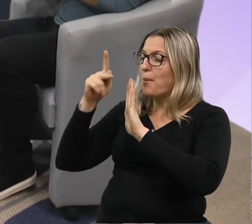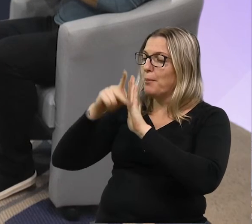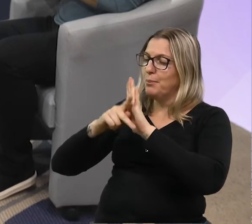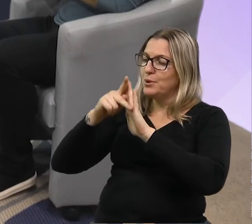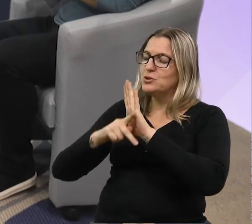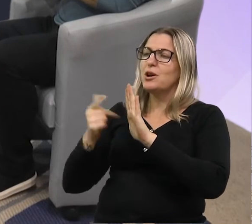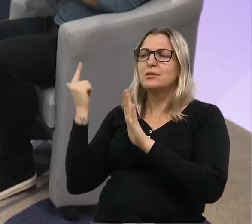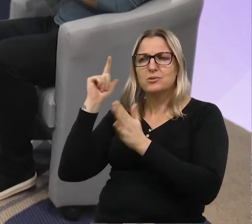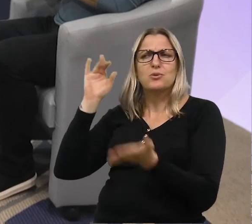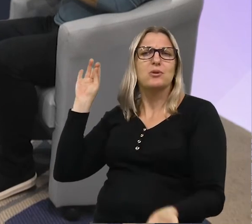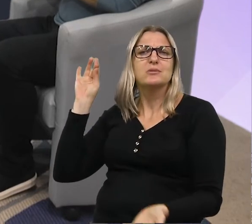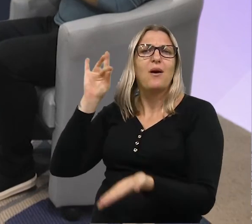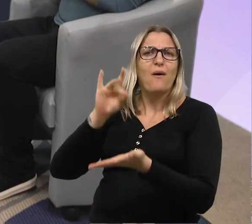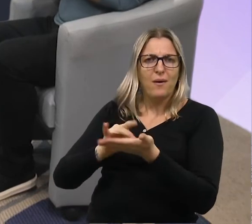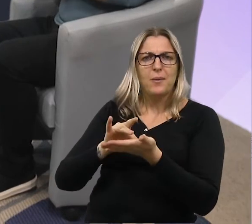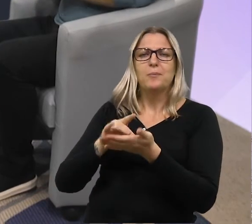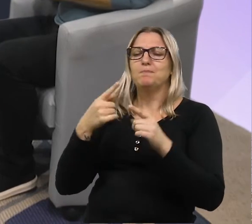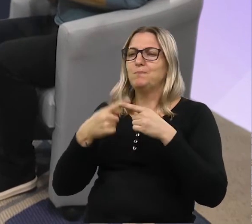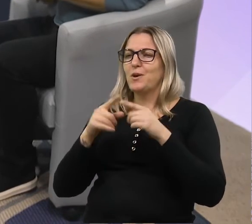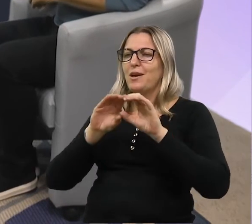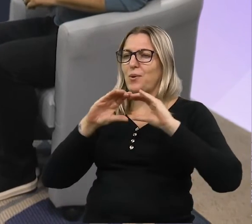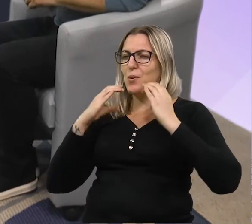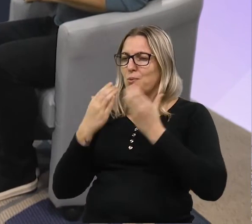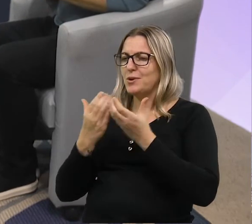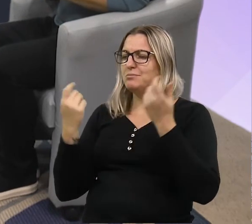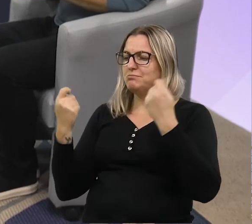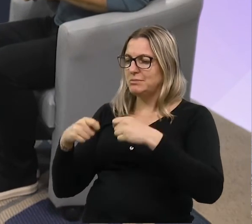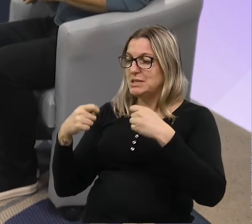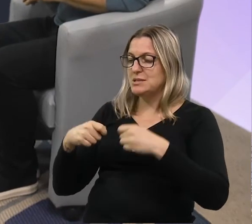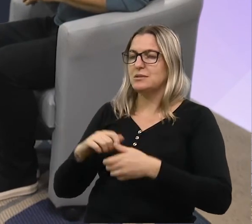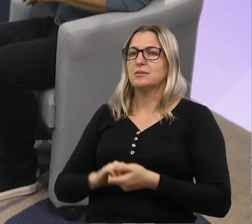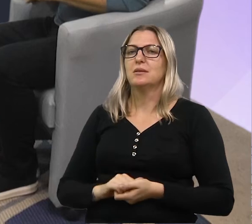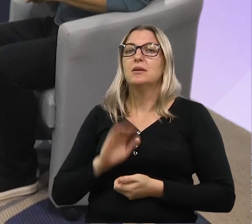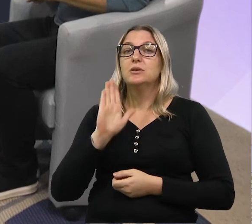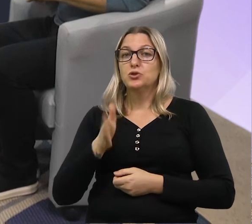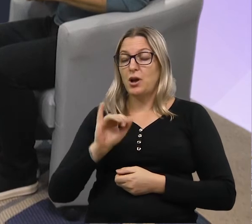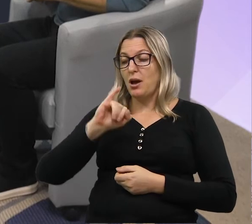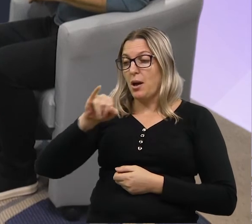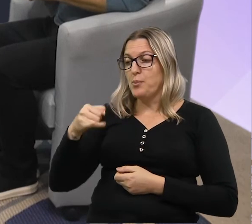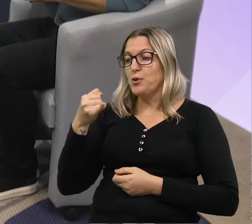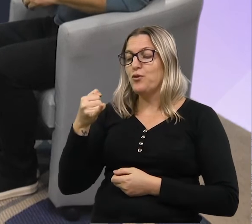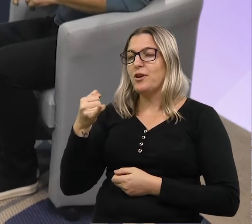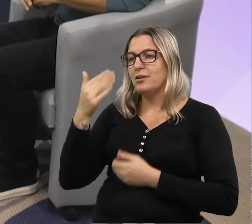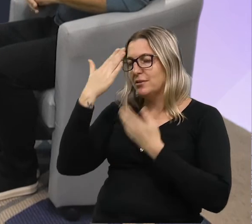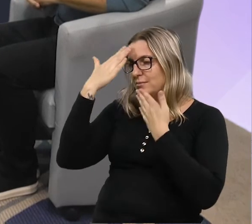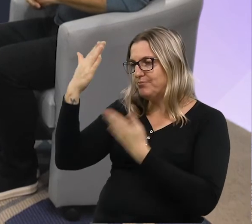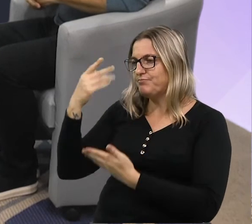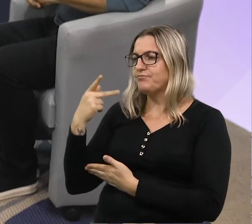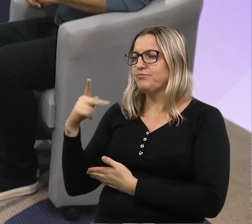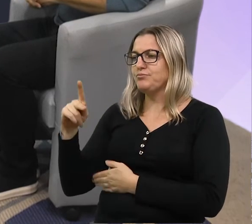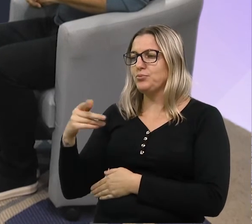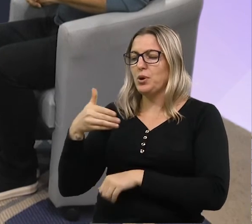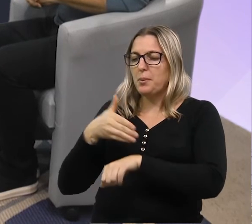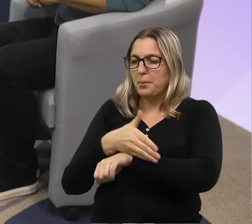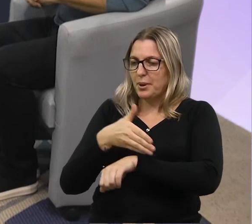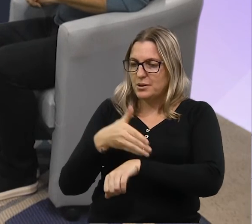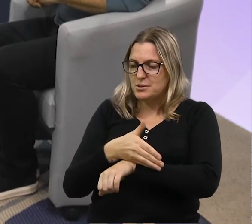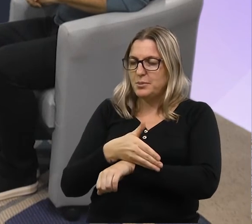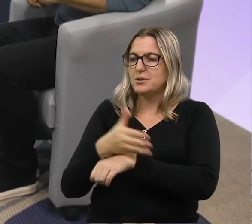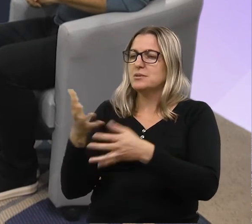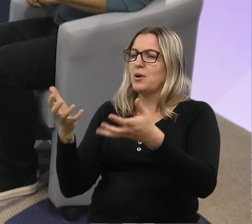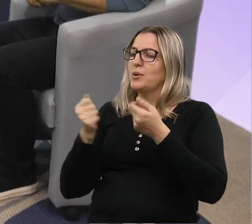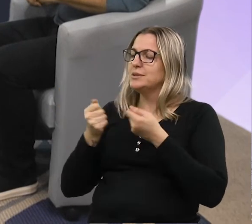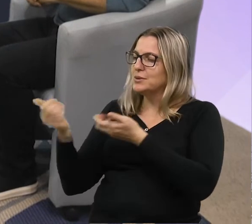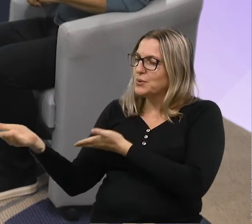concretizados porque a comunidade com certeza vai agradecer a gente já aproveita da minha agradece a sua presença aqui por ter